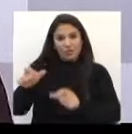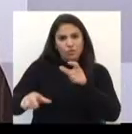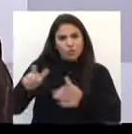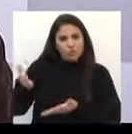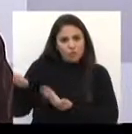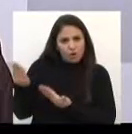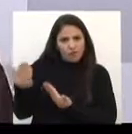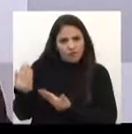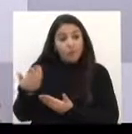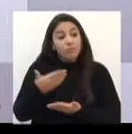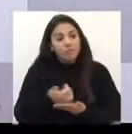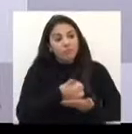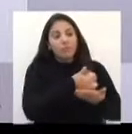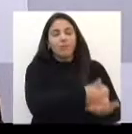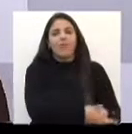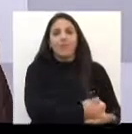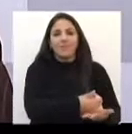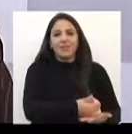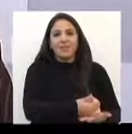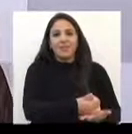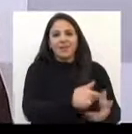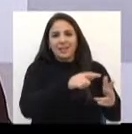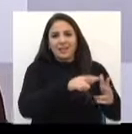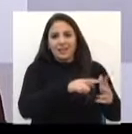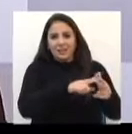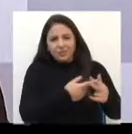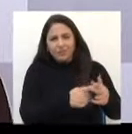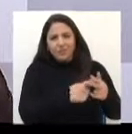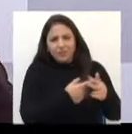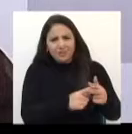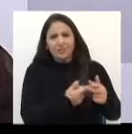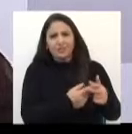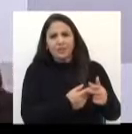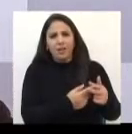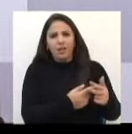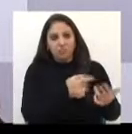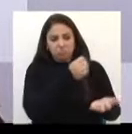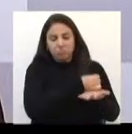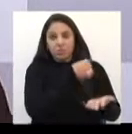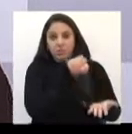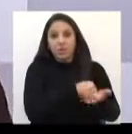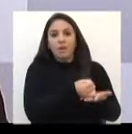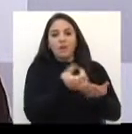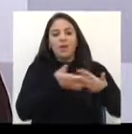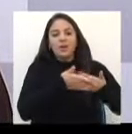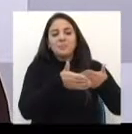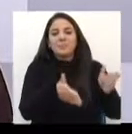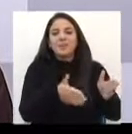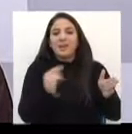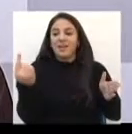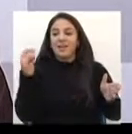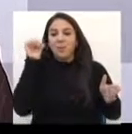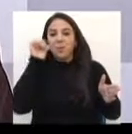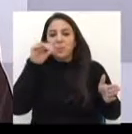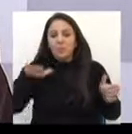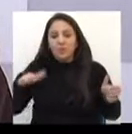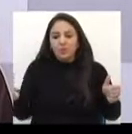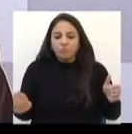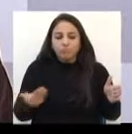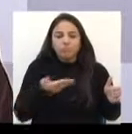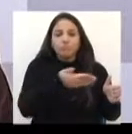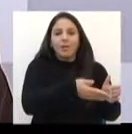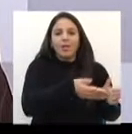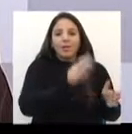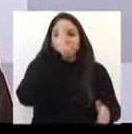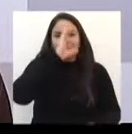oficinas empregavam, que eu tinha ensinado durante 3, 4, 5 meses, abria a porta para que um outro menino viesse a se tornar um cidadão. E